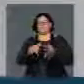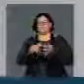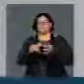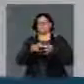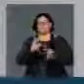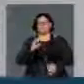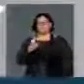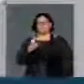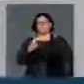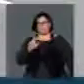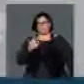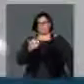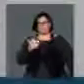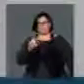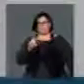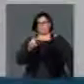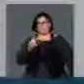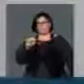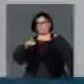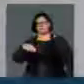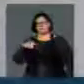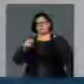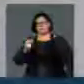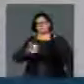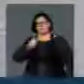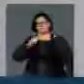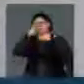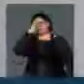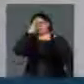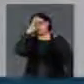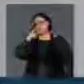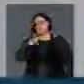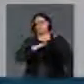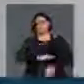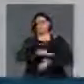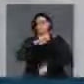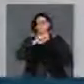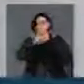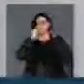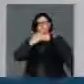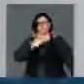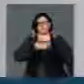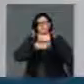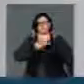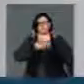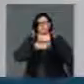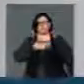represento aqui nessa casa, como primeira prioridade, como prioridade das prioridades do meu mandato, Sr. Presidente. Muito obrigado.